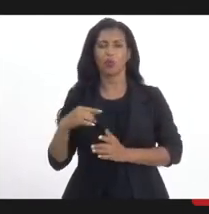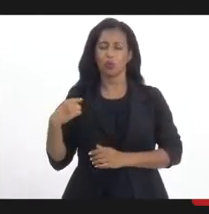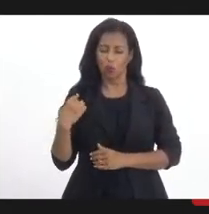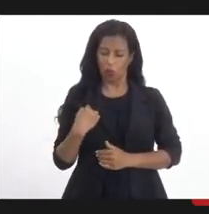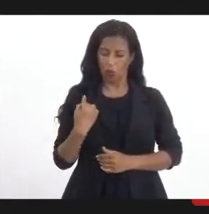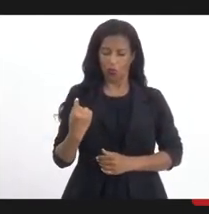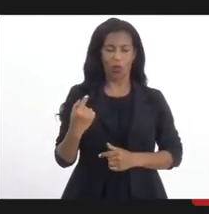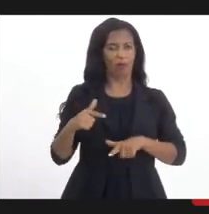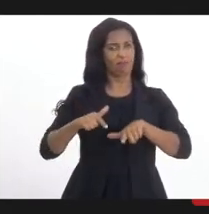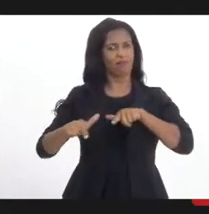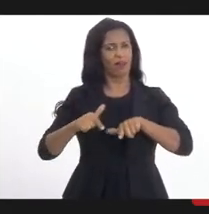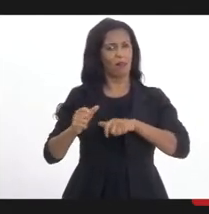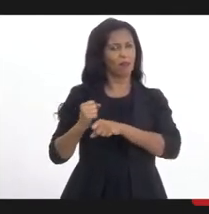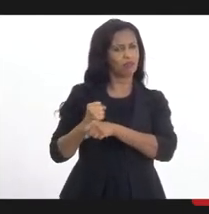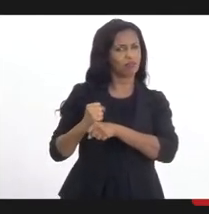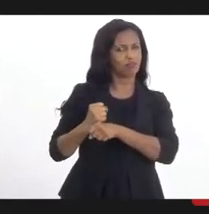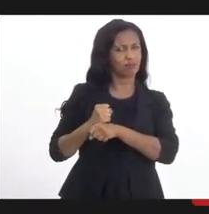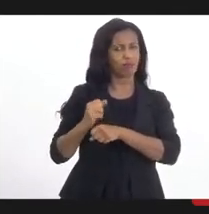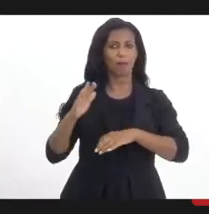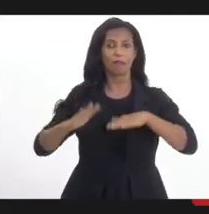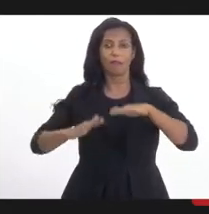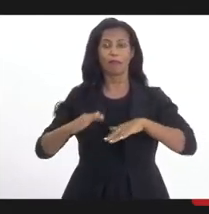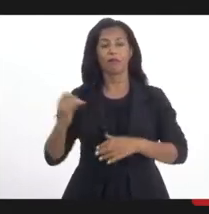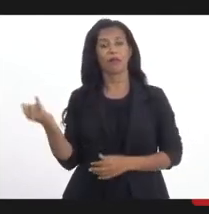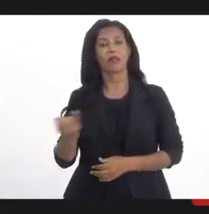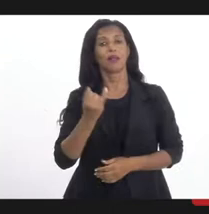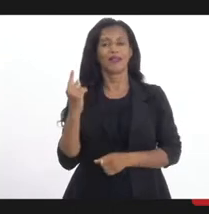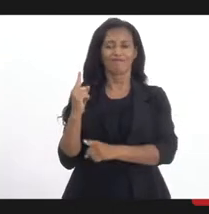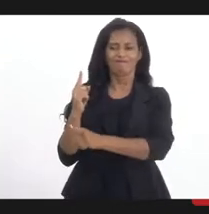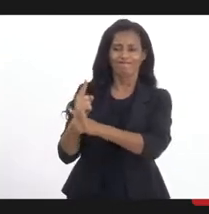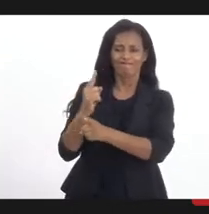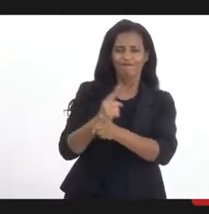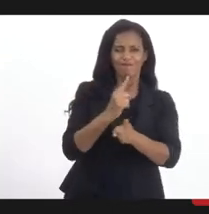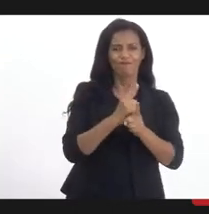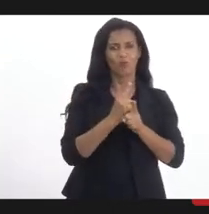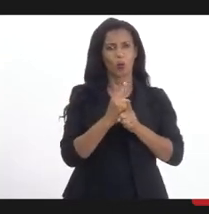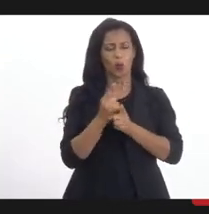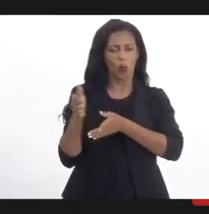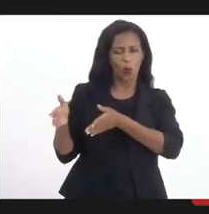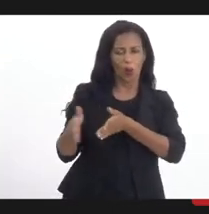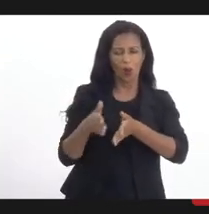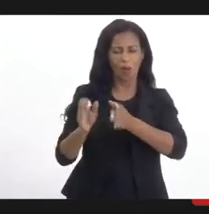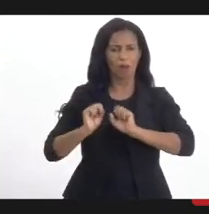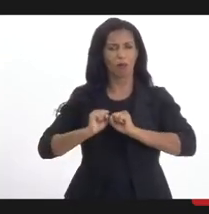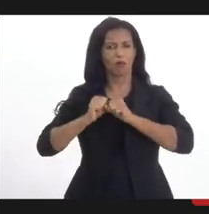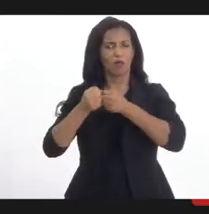trabalho há muito tempo. Embora seja importante encontrar solução para fortalecer o ensino